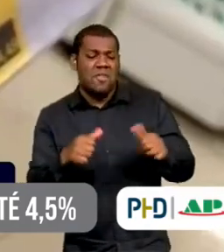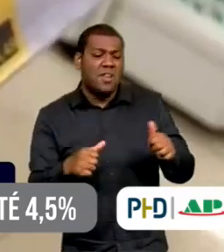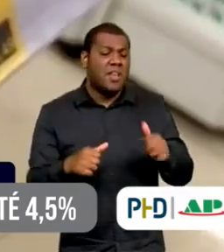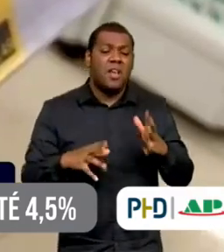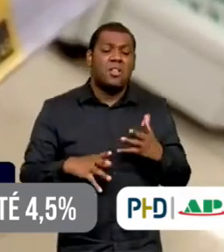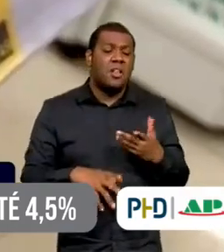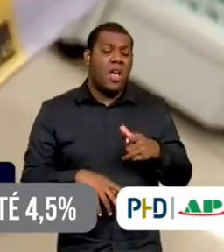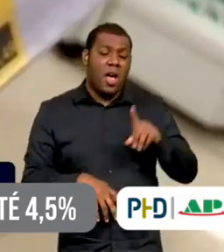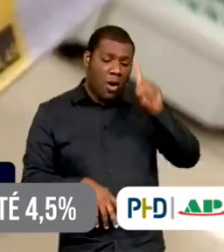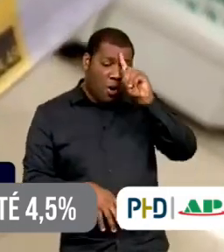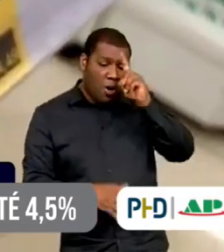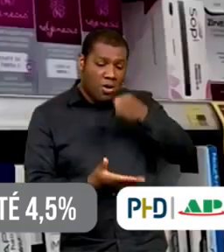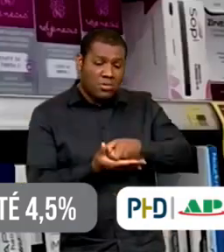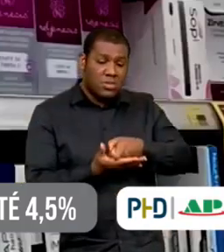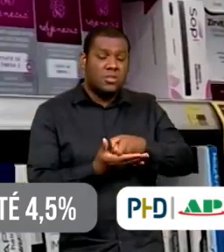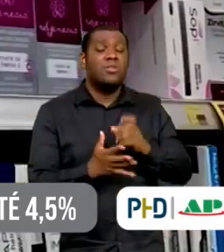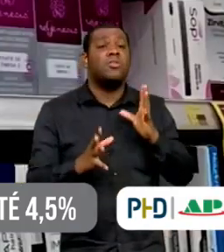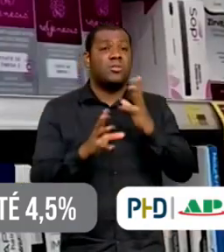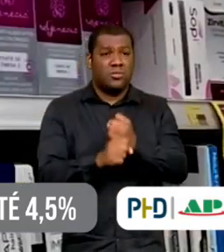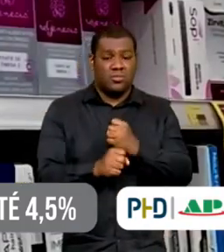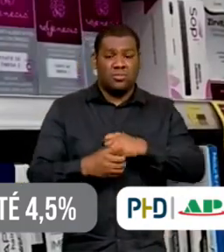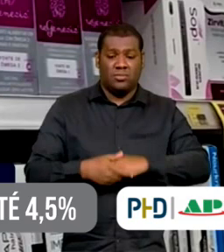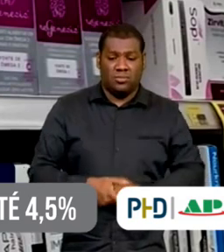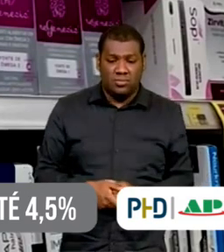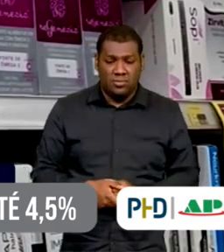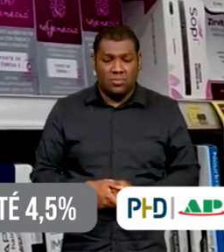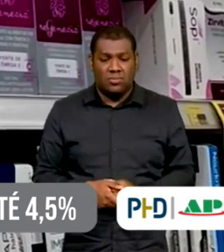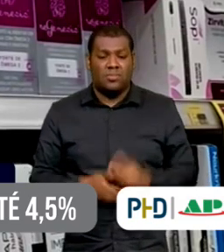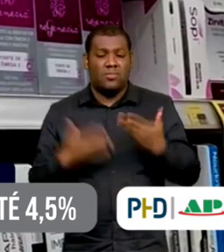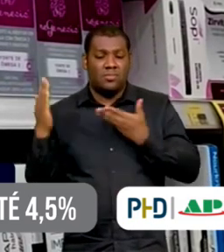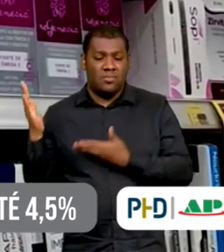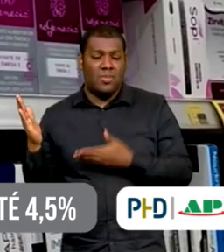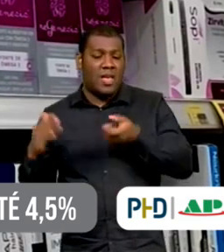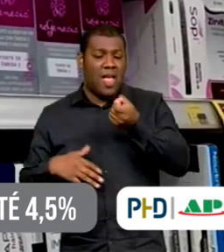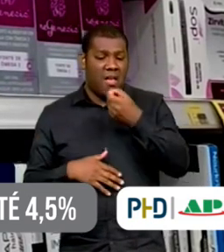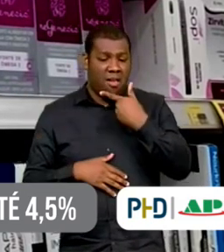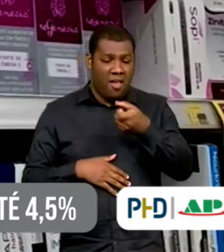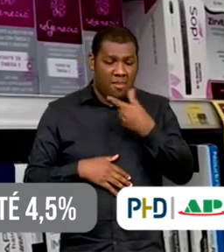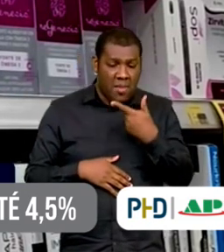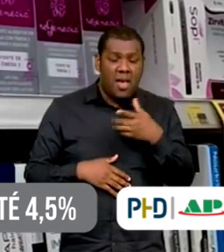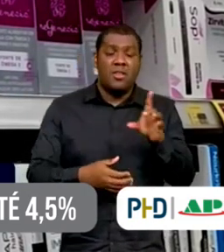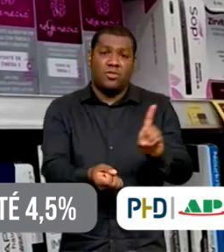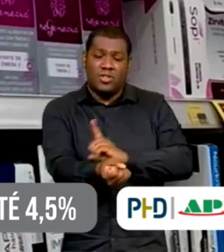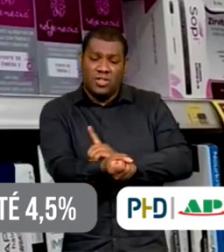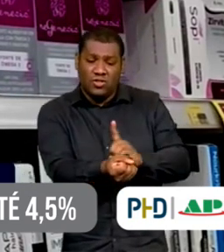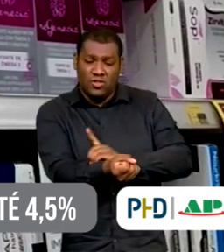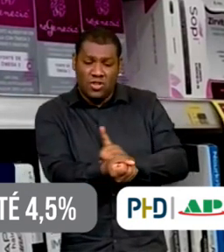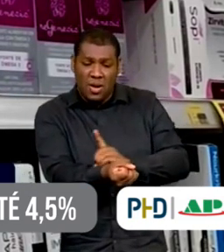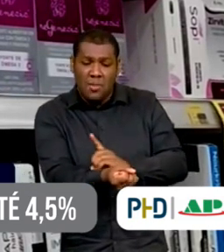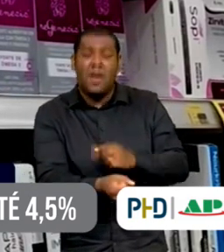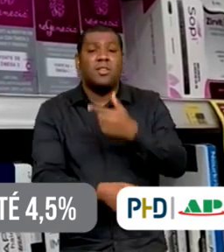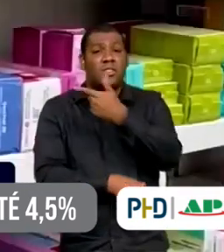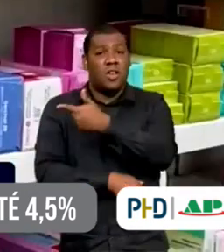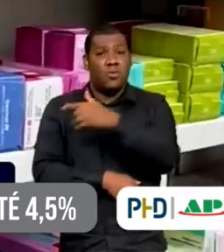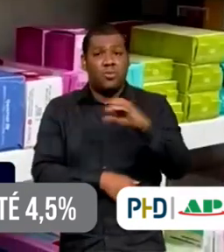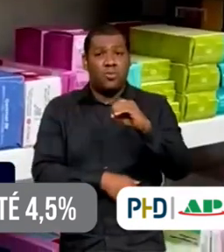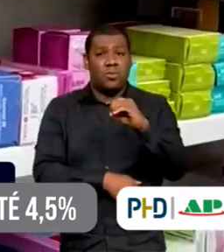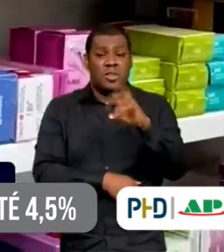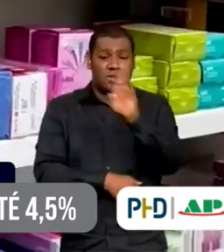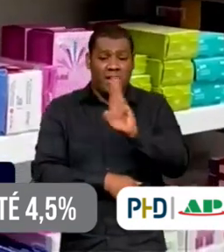ano na resolução sobre o reajuste o conselho informa que as empresas produtoras deverão dar Ampla